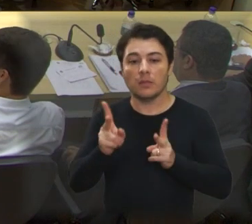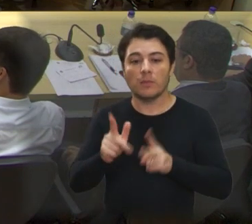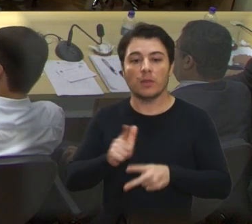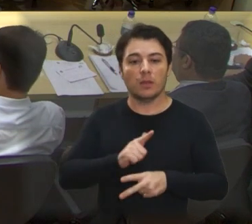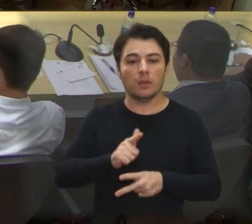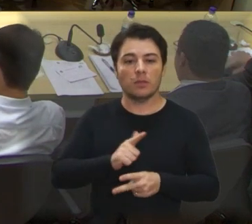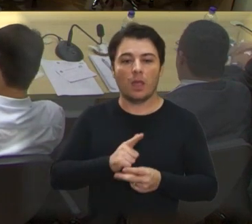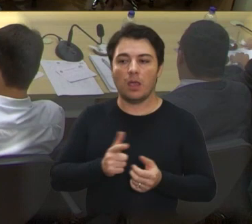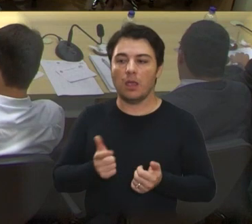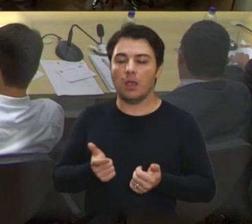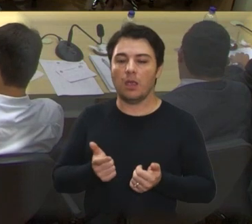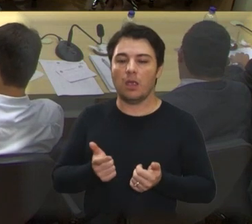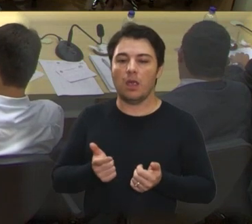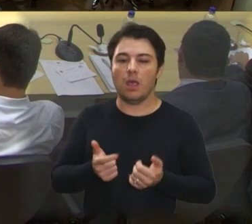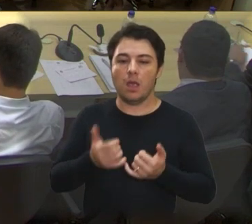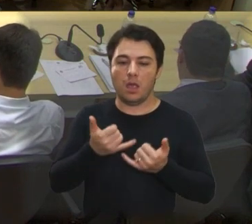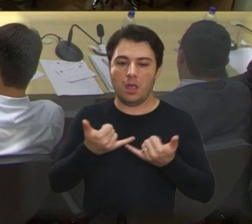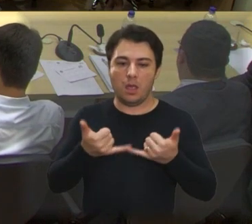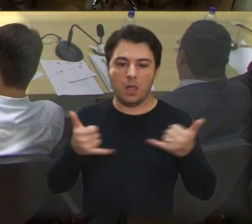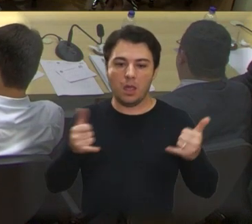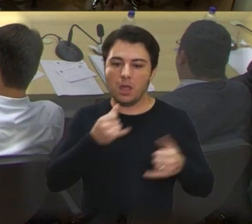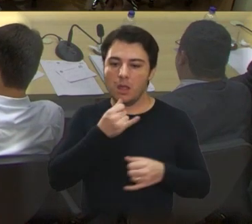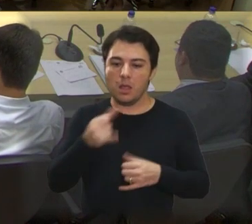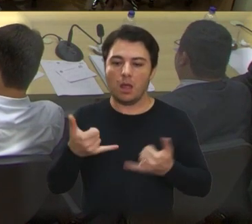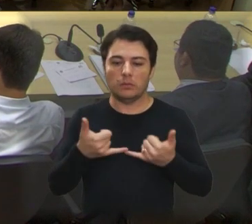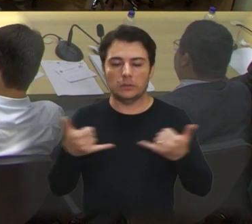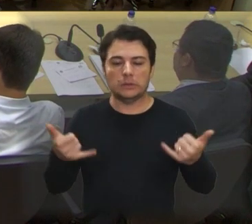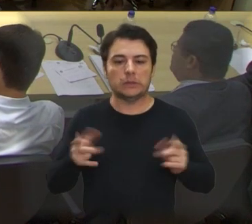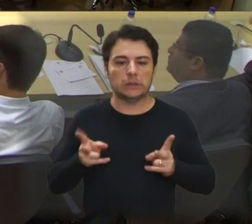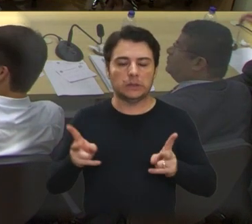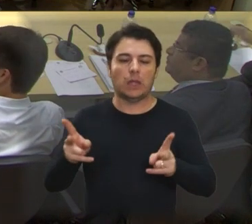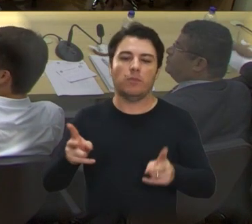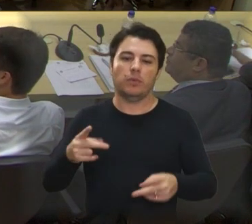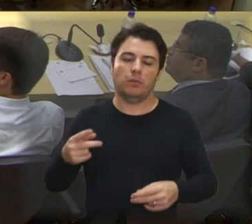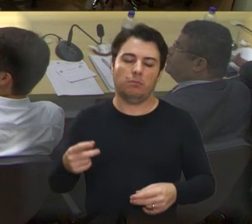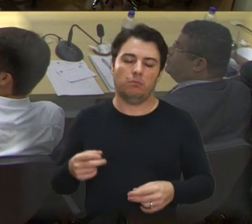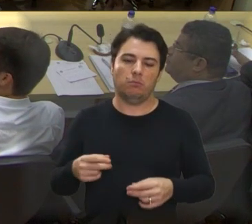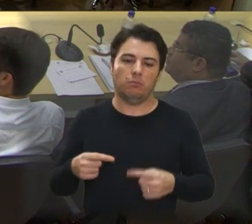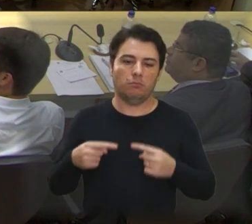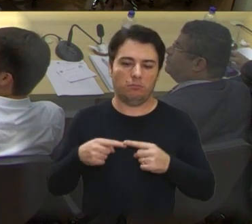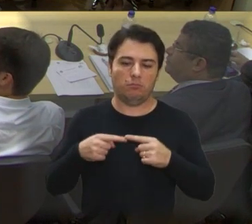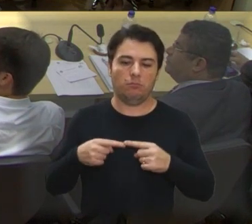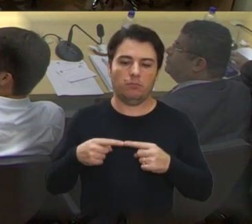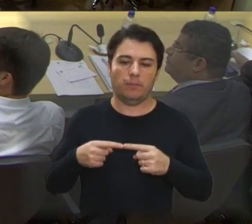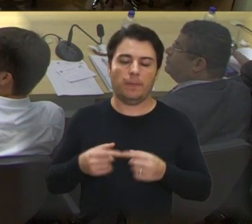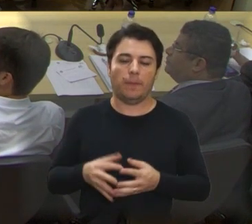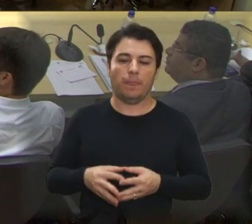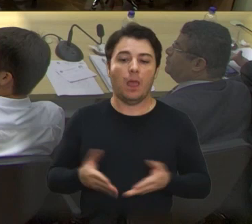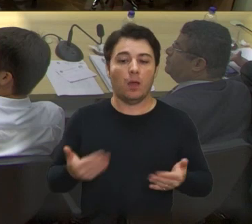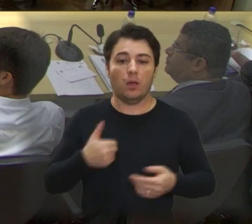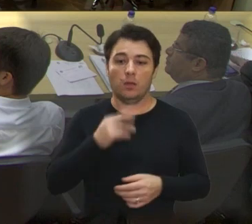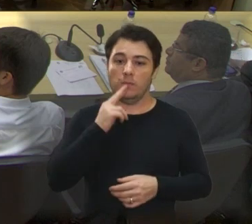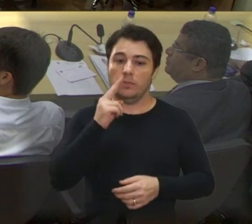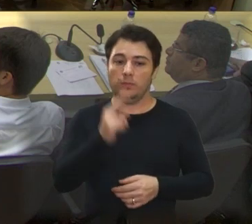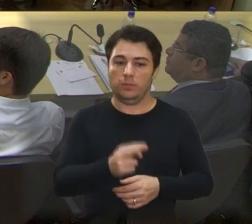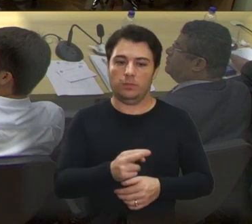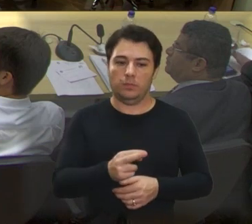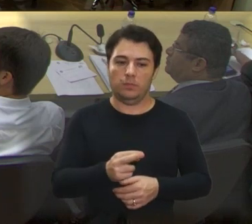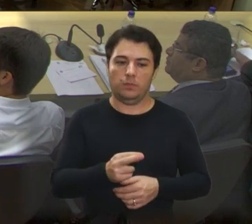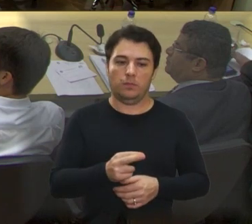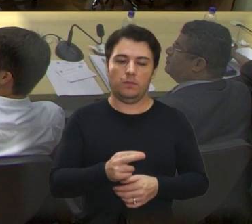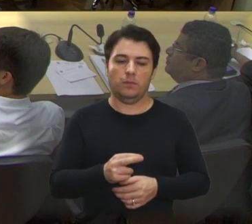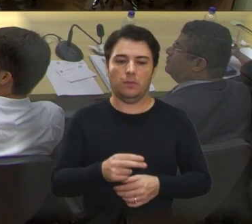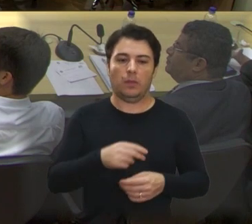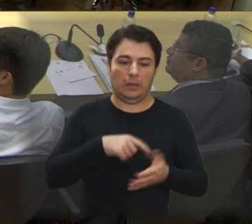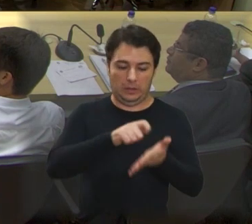o fornecimento sem uma retaguarda é agora entrando nas perguntas eu vou ele que ele